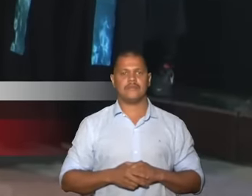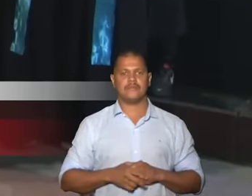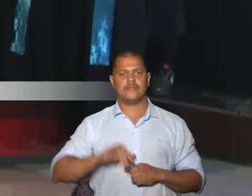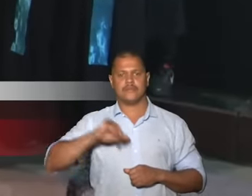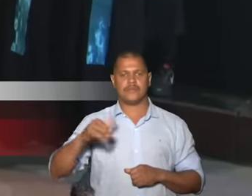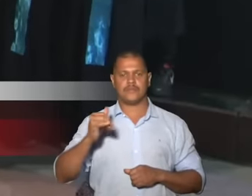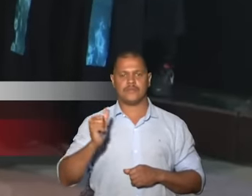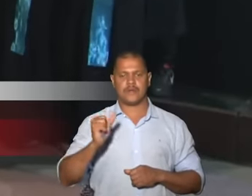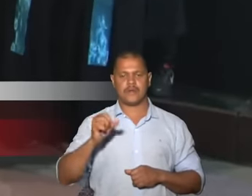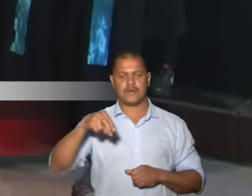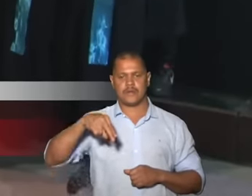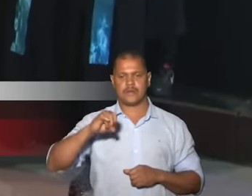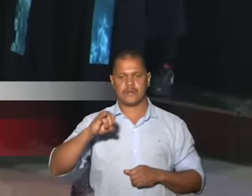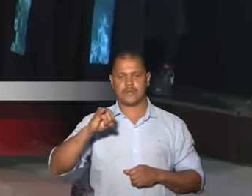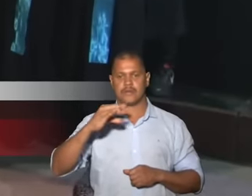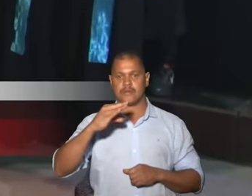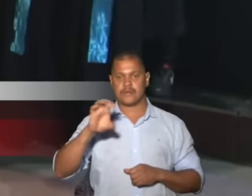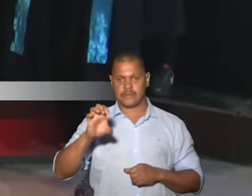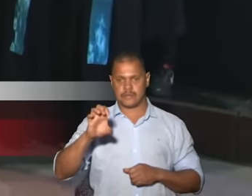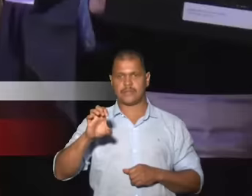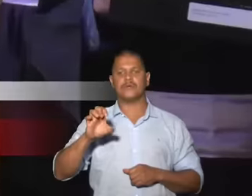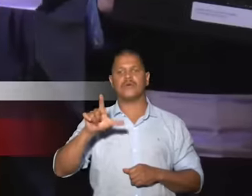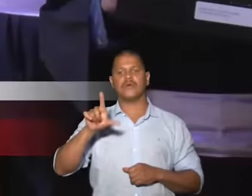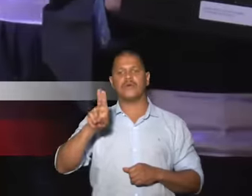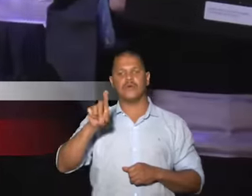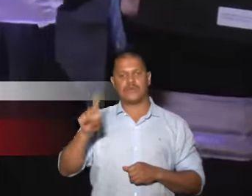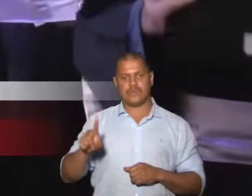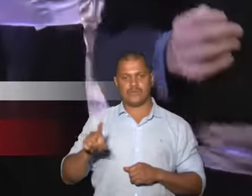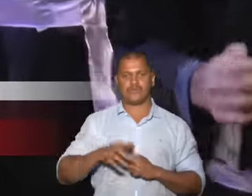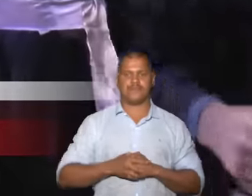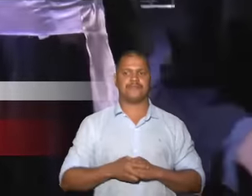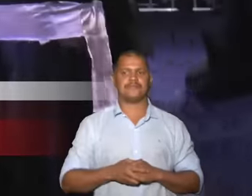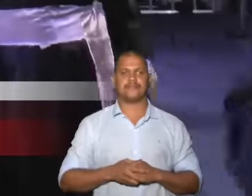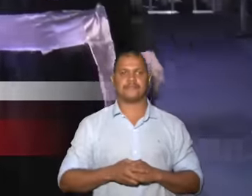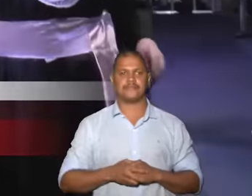Janice Maria Guimarães Luz.